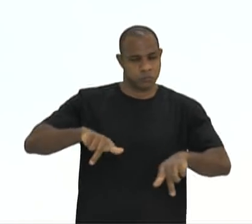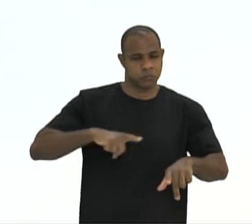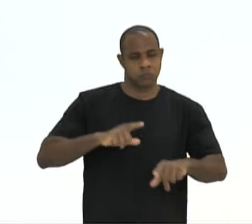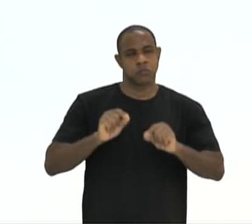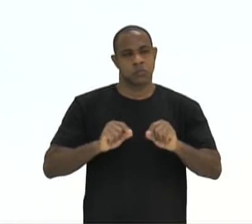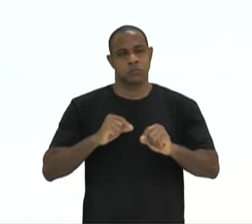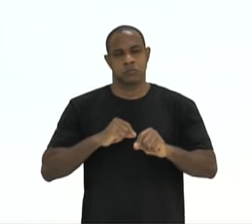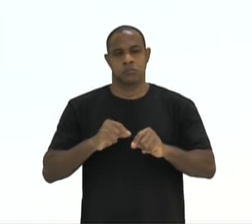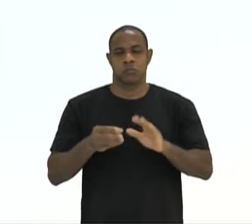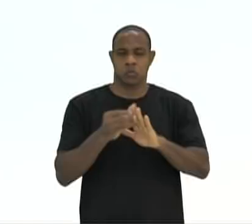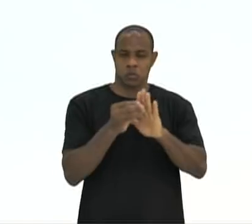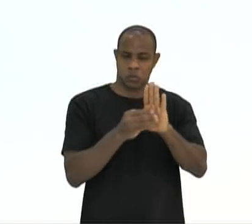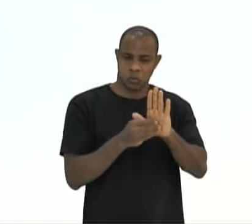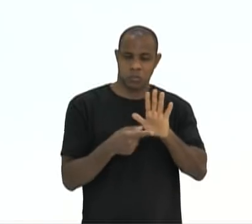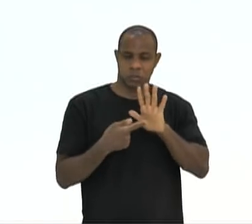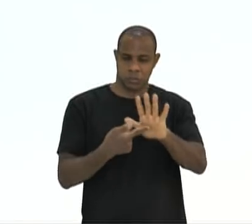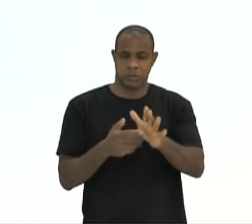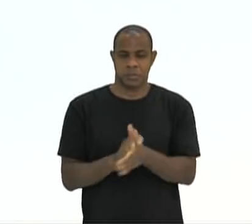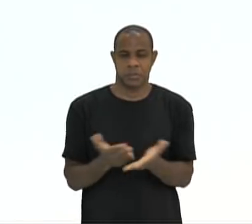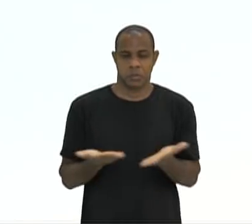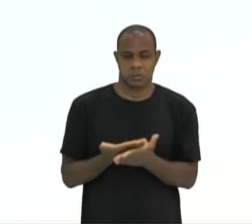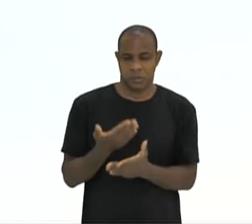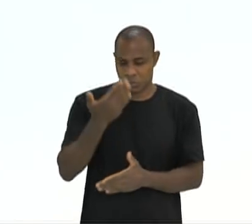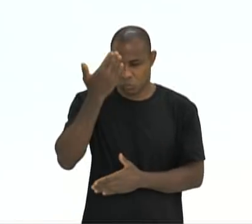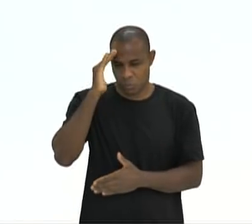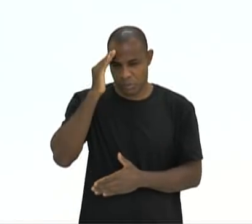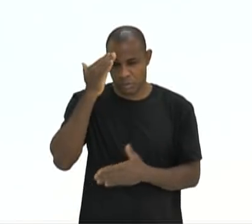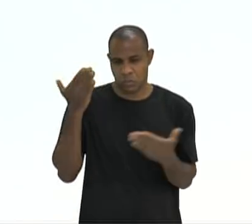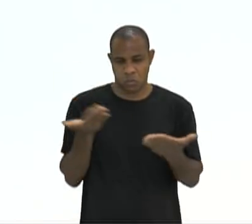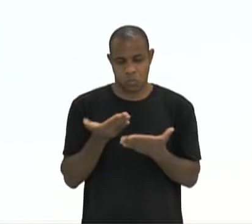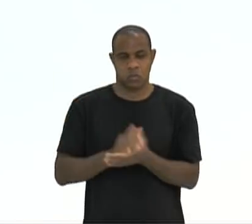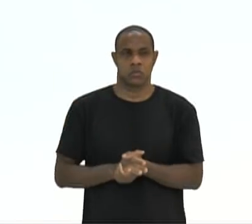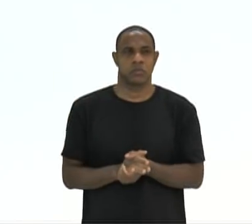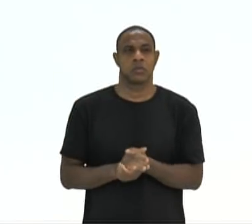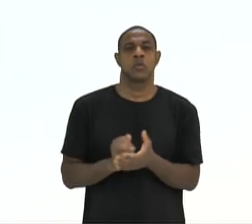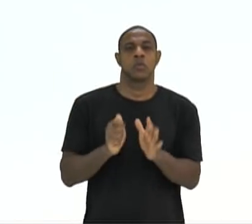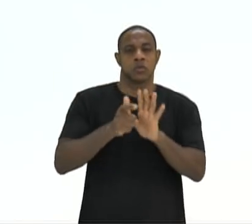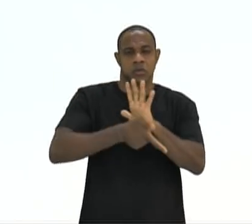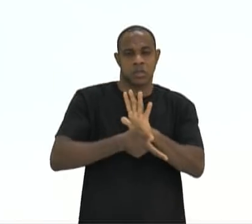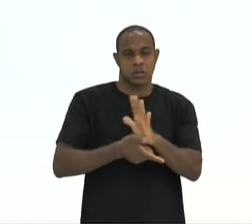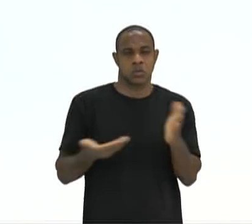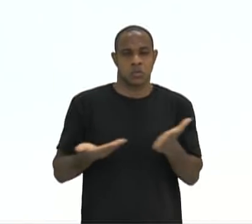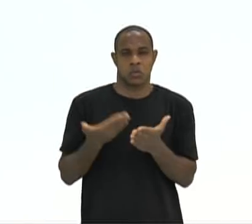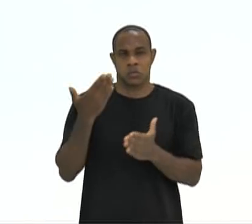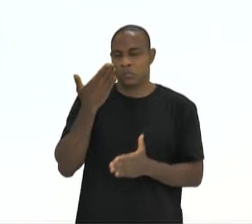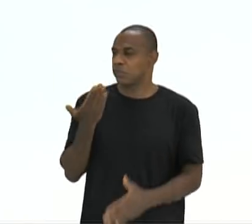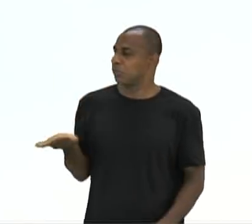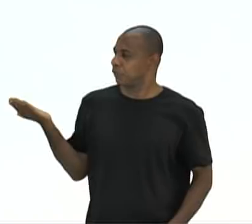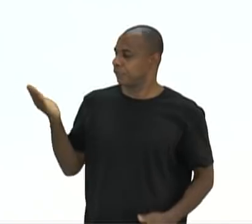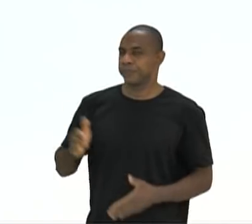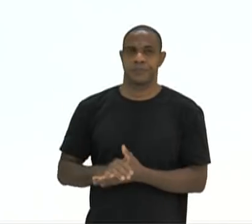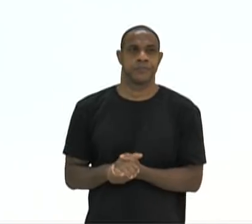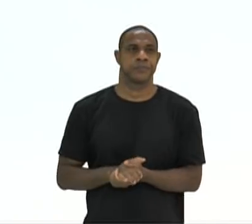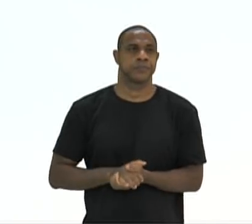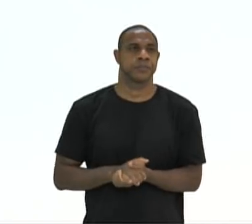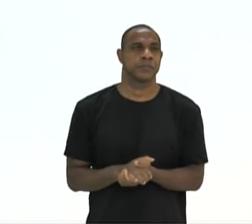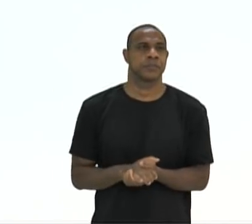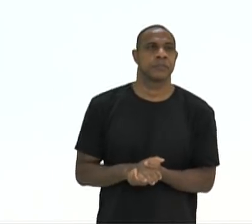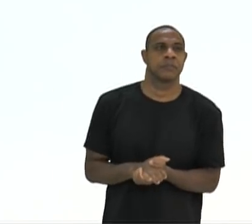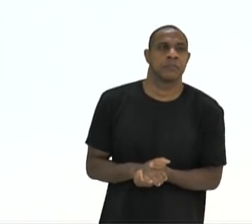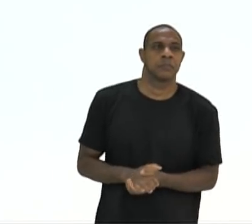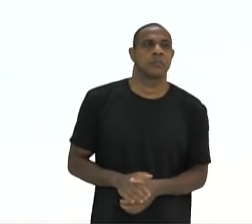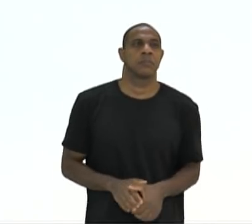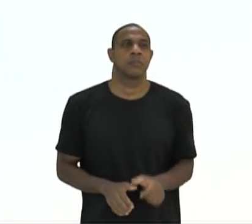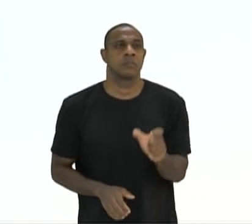vai contribuir para a nossa compreensão a respeito desses gêneros discursivos, certo? Então, a